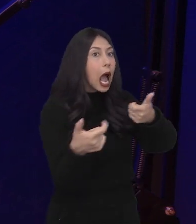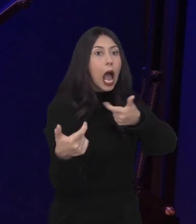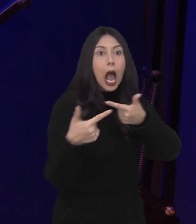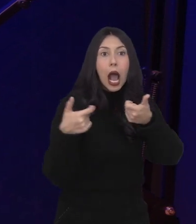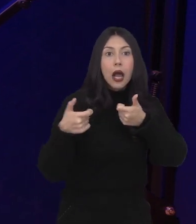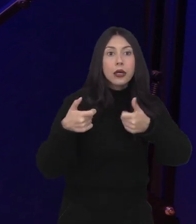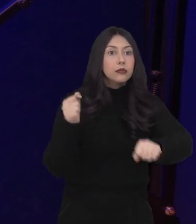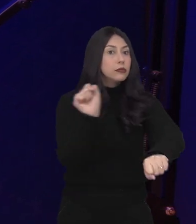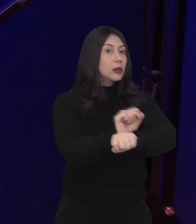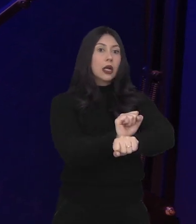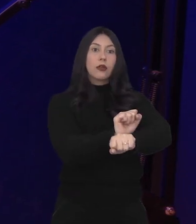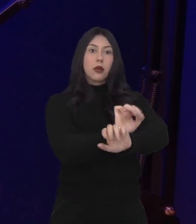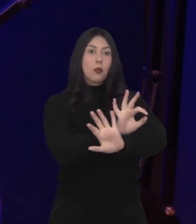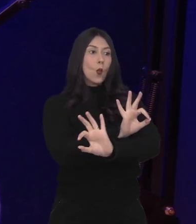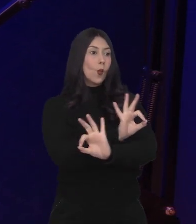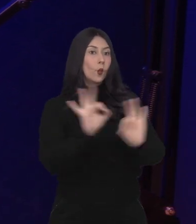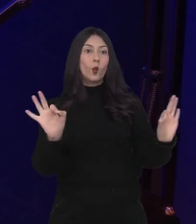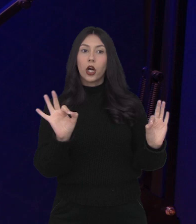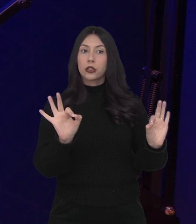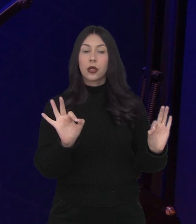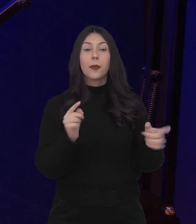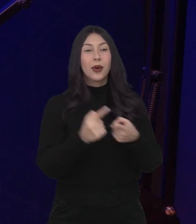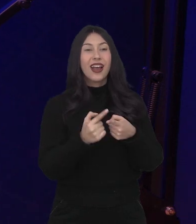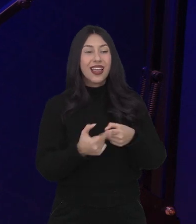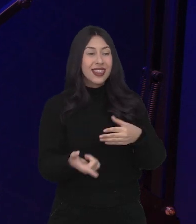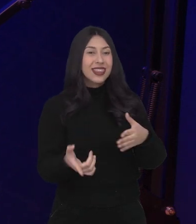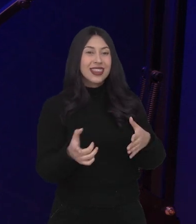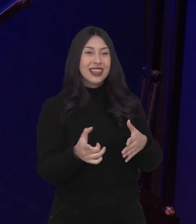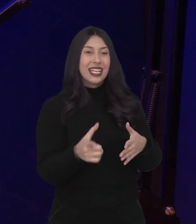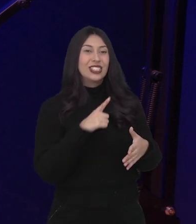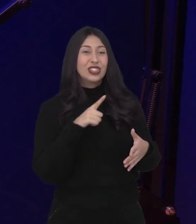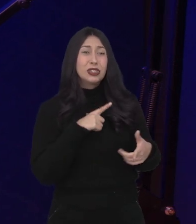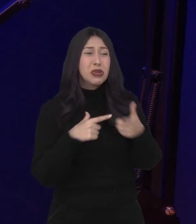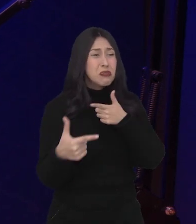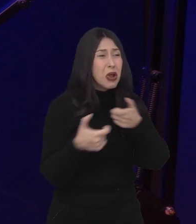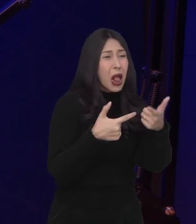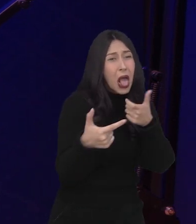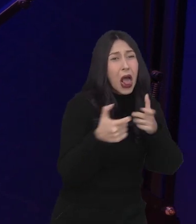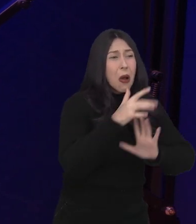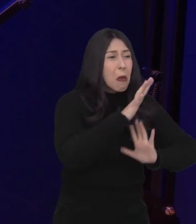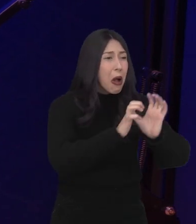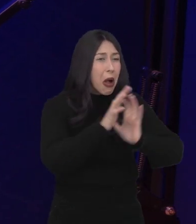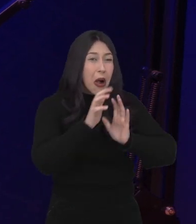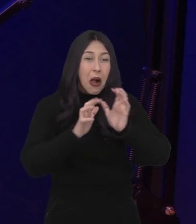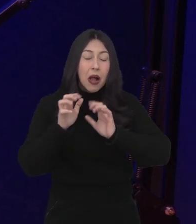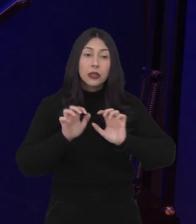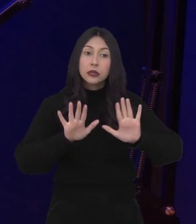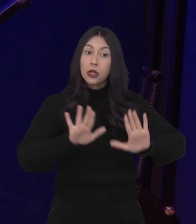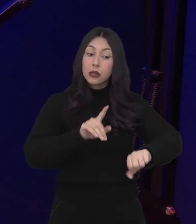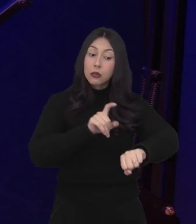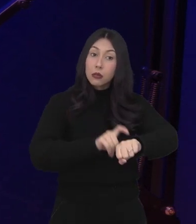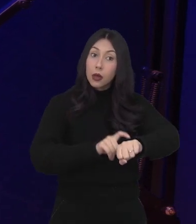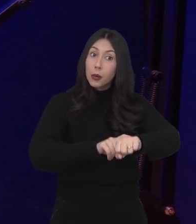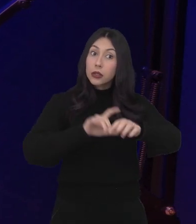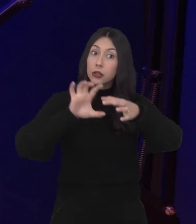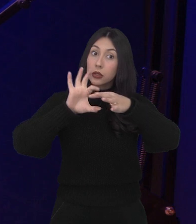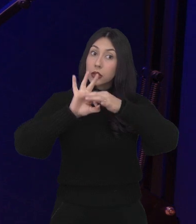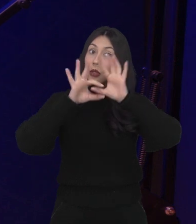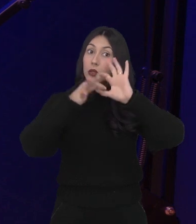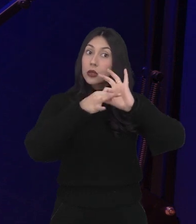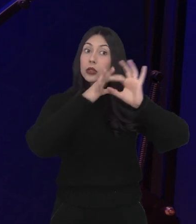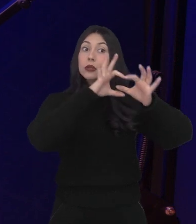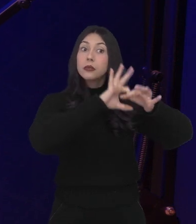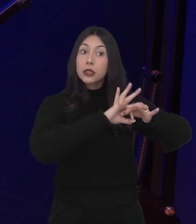né, dentro da Grécia tinha as cidades-estados, então, que guerreavam muito entre si. Então, esse momento